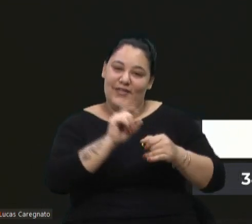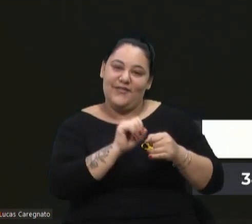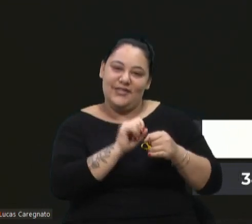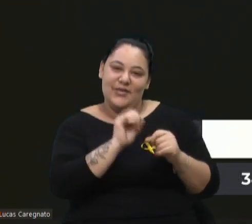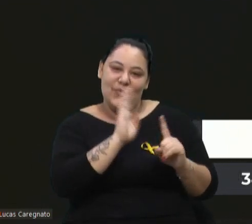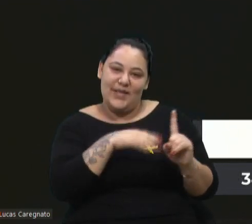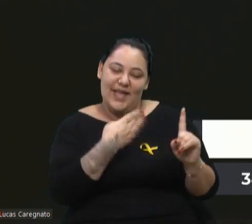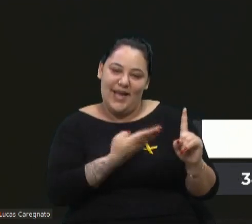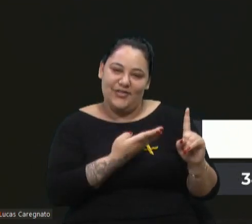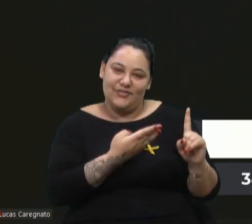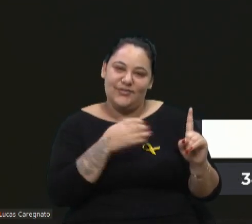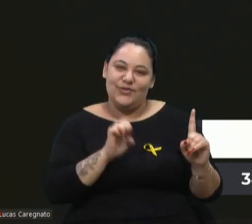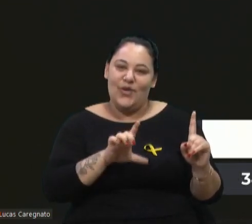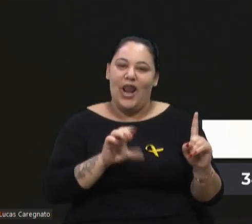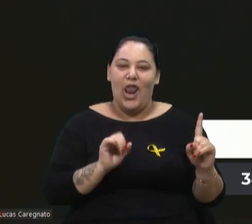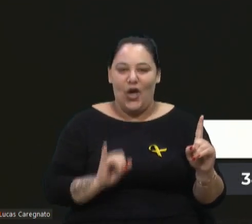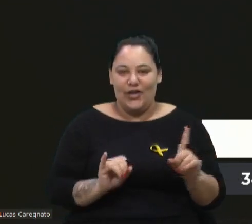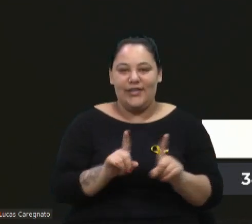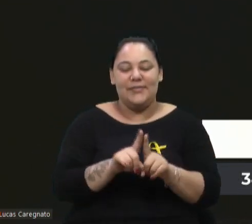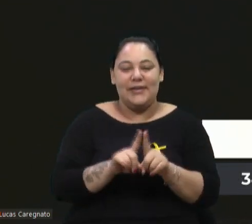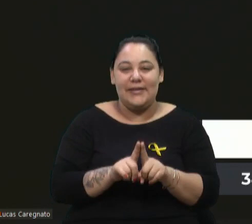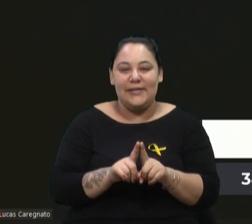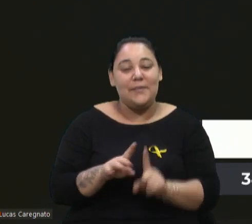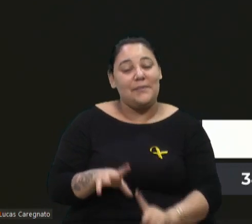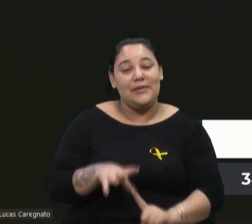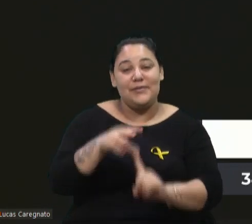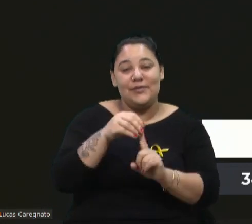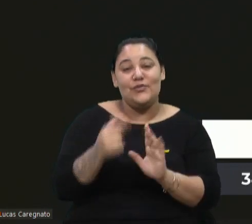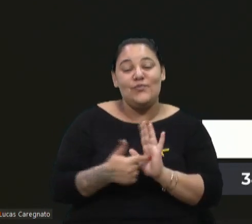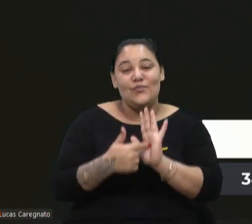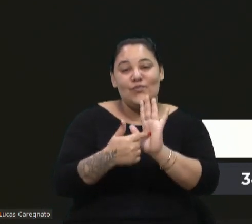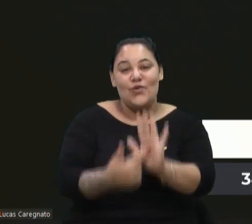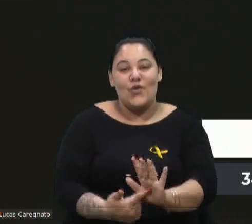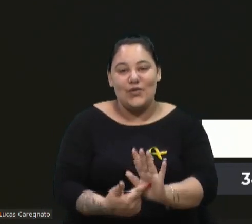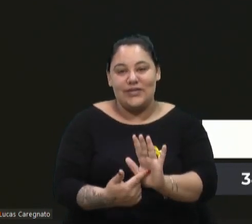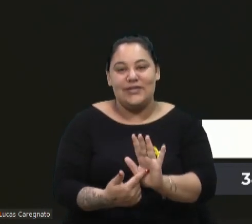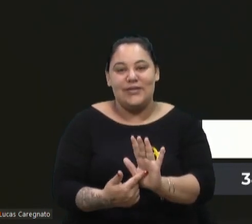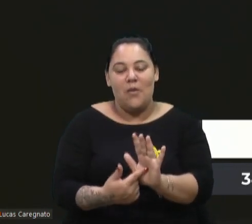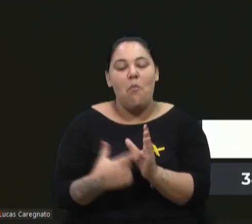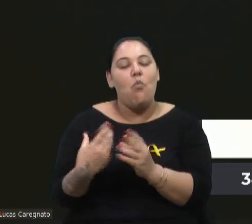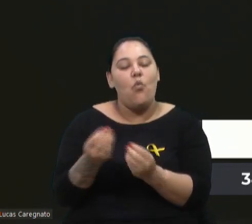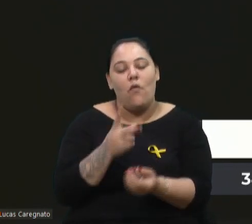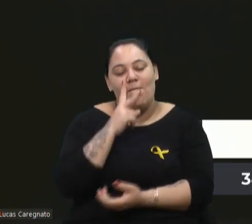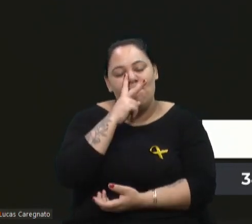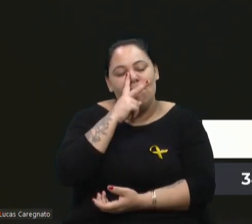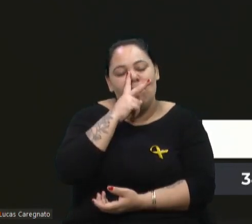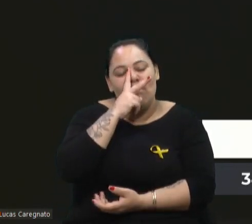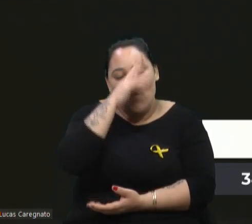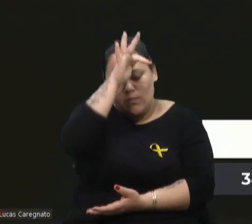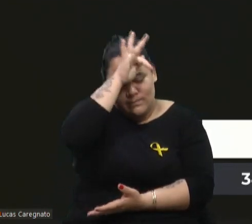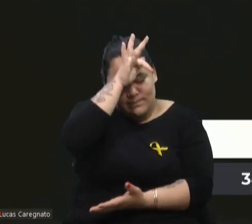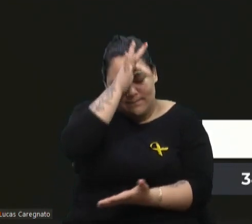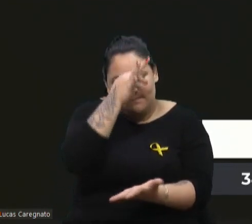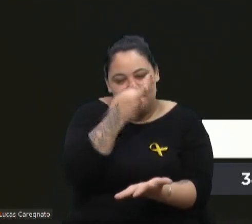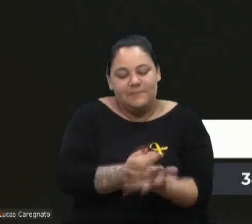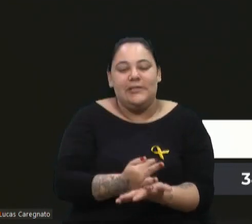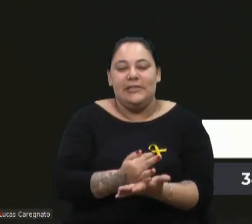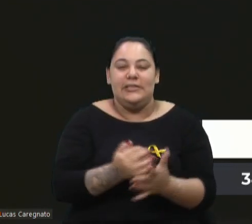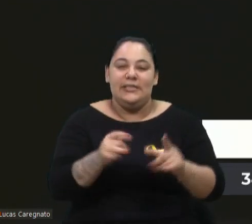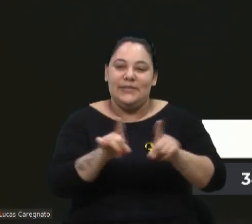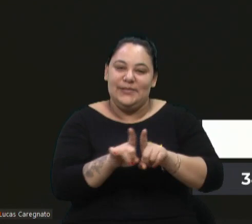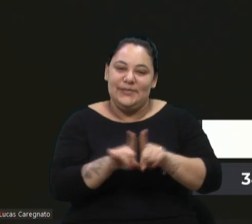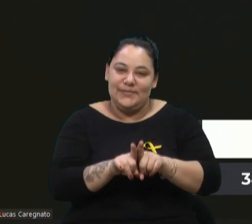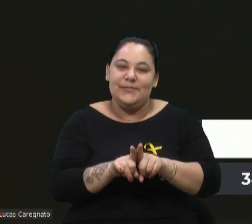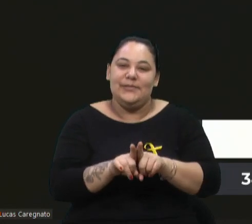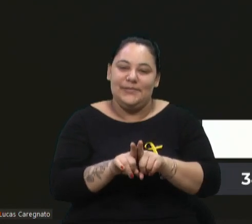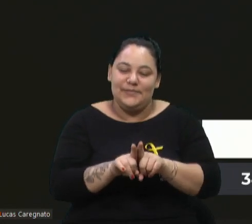Eloy, que, acima de tudo, também demonstra muita força, muita fé diante das dificuldades